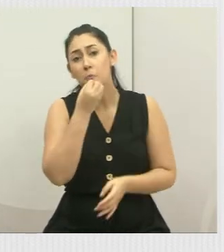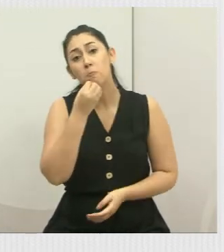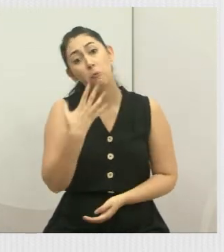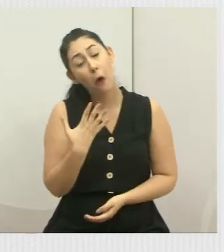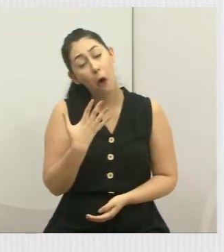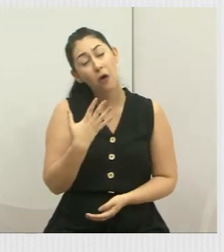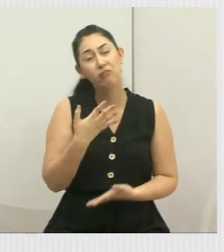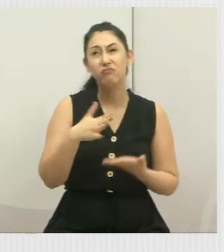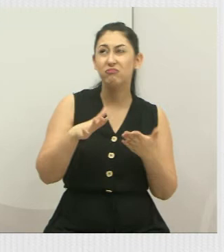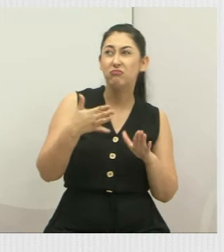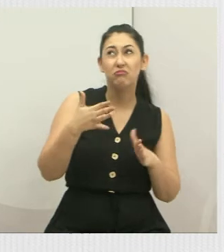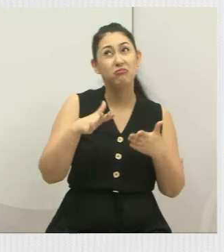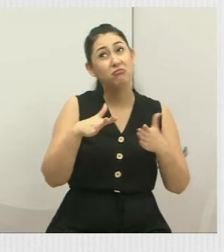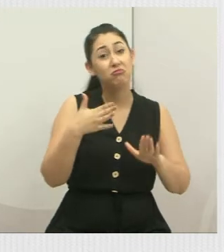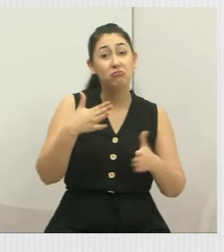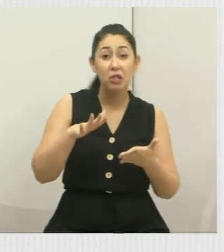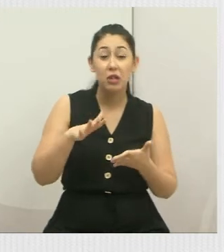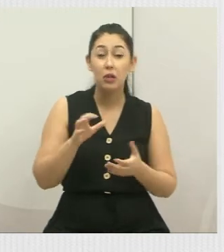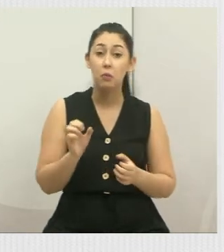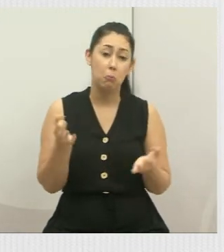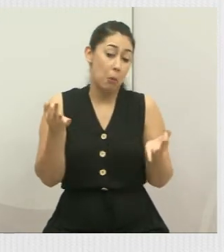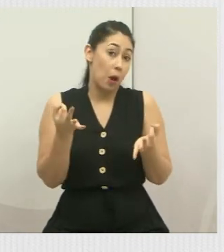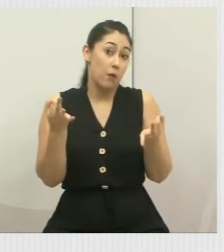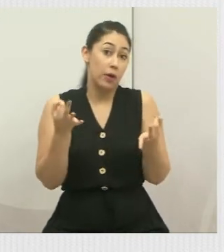ou ótimo?